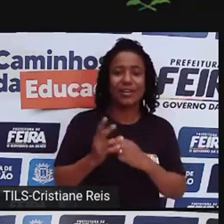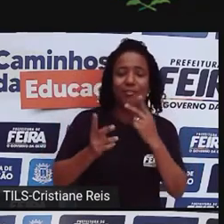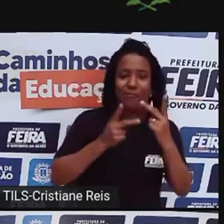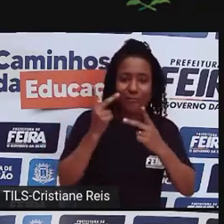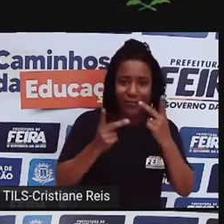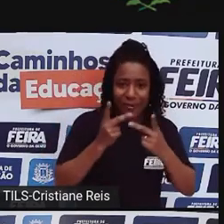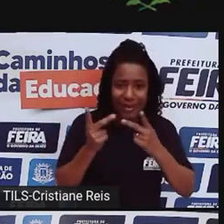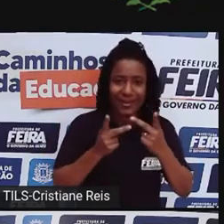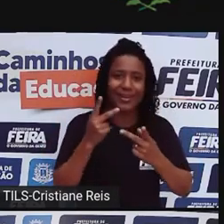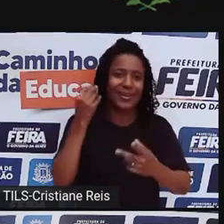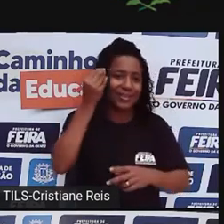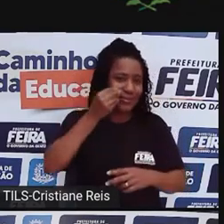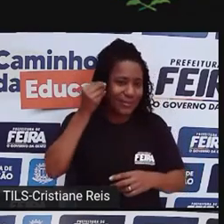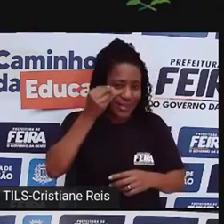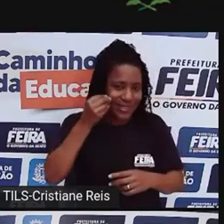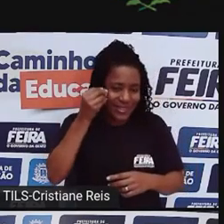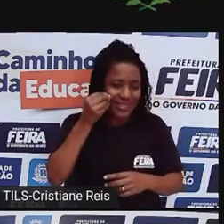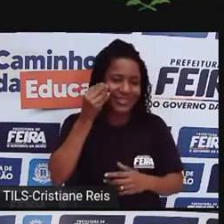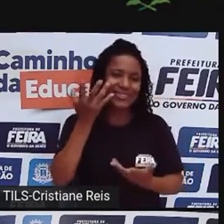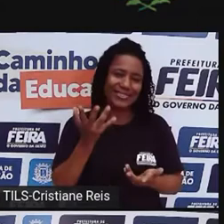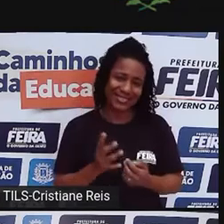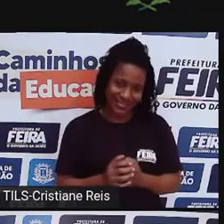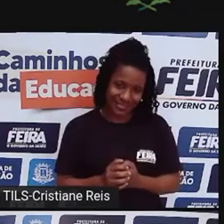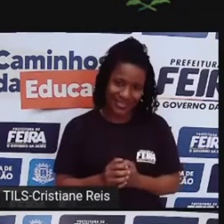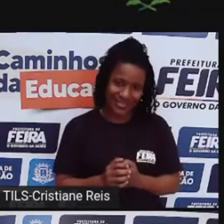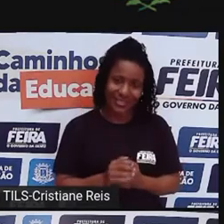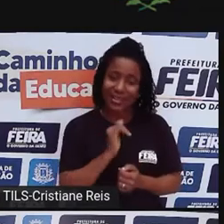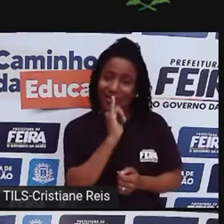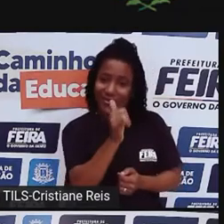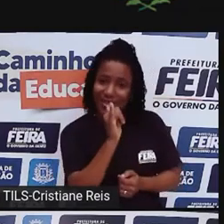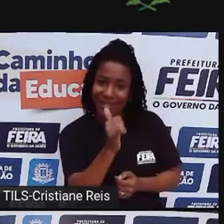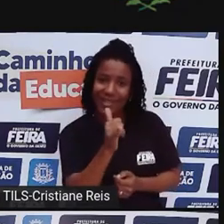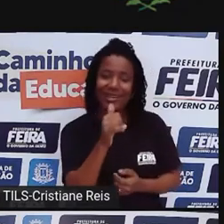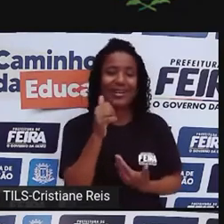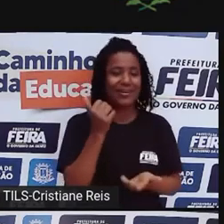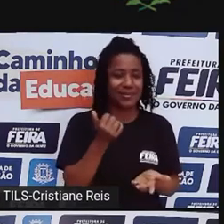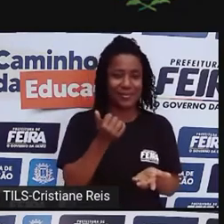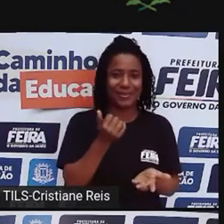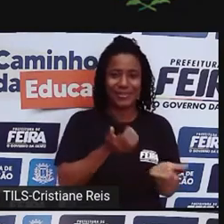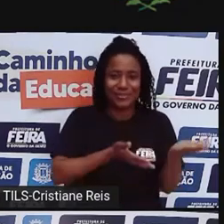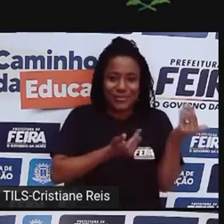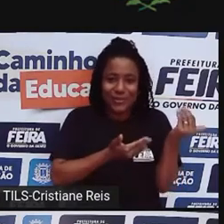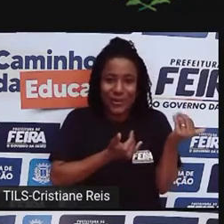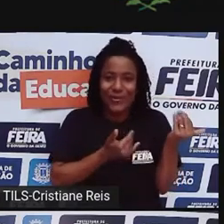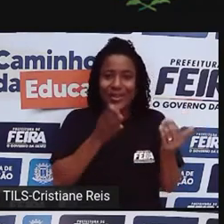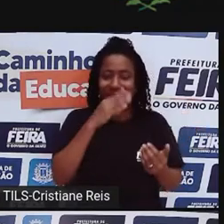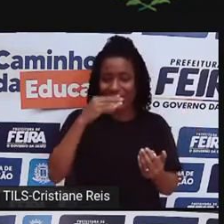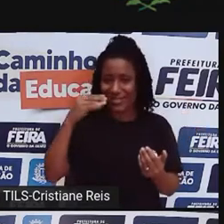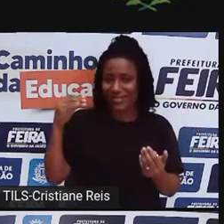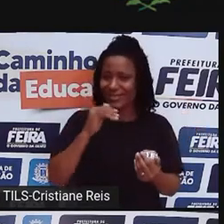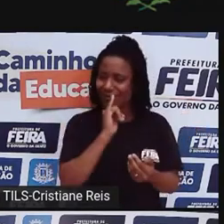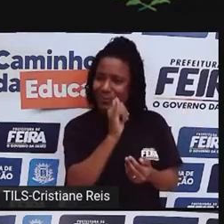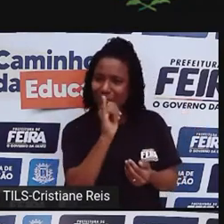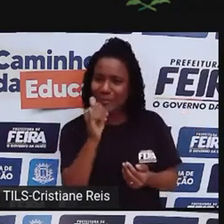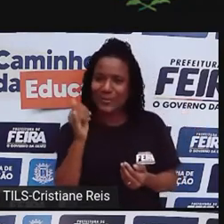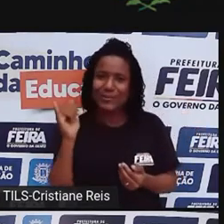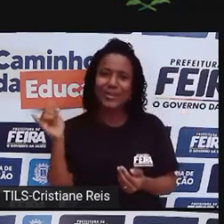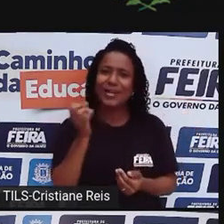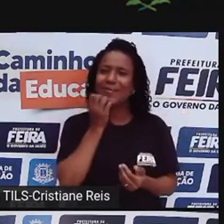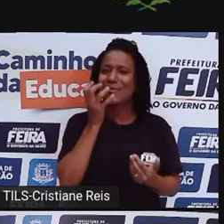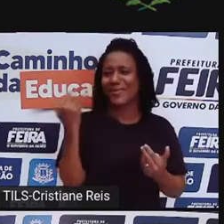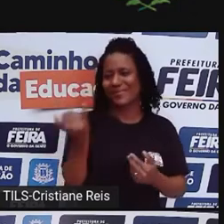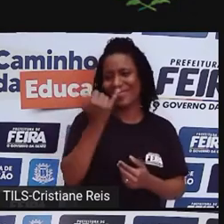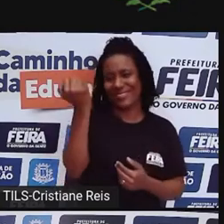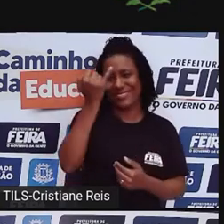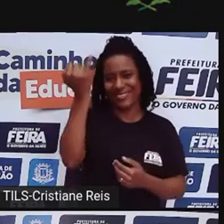minhas experiências e contar para outros adolescentes como eu me senti, como eu me sinto agora, é extremamente